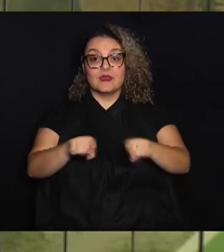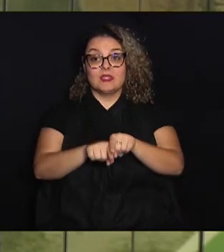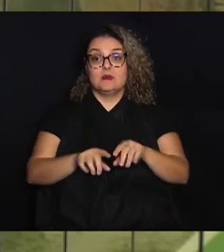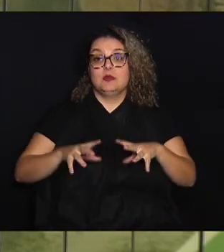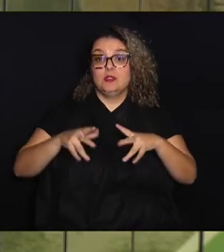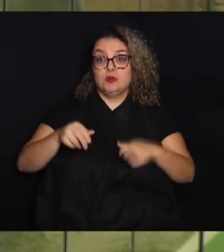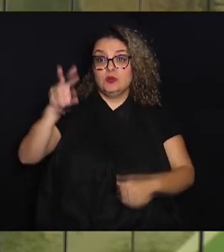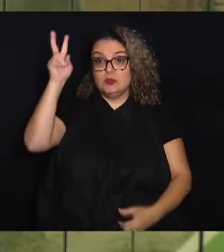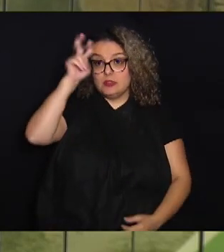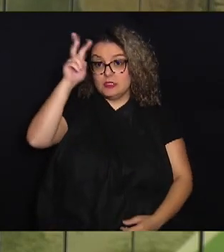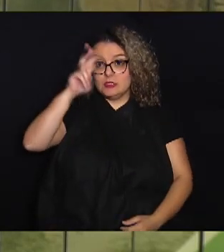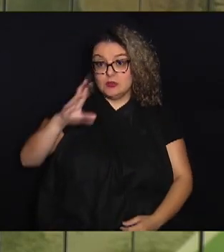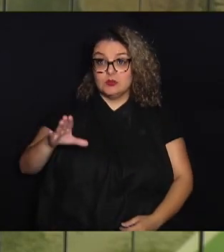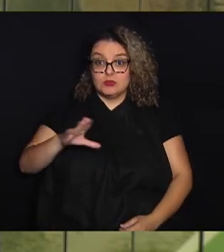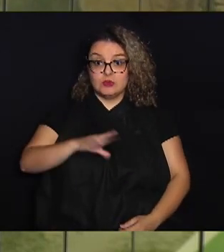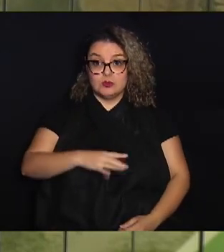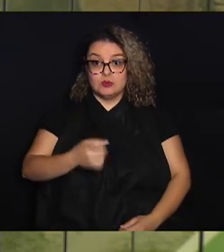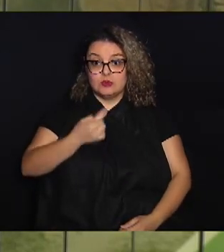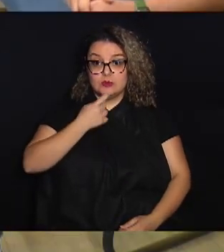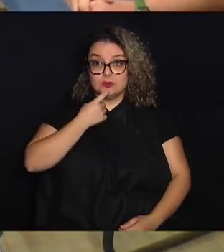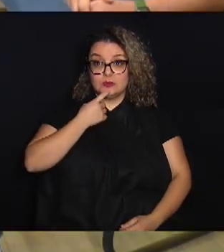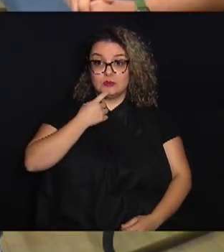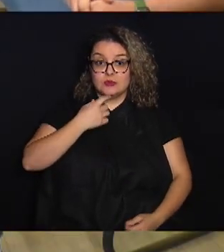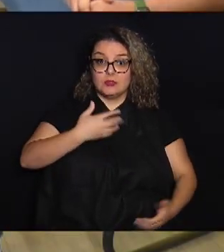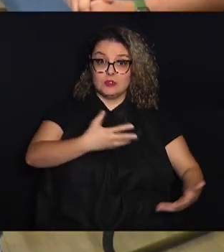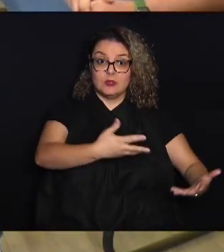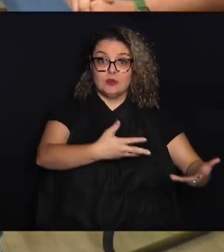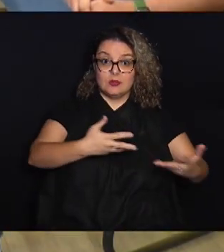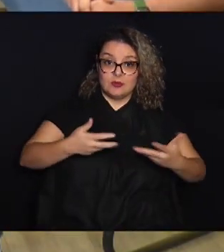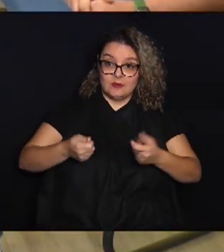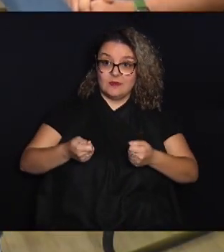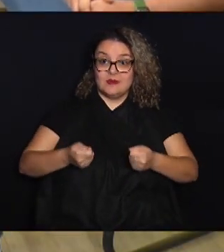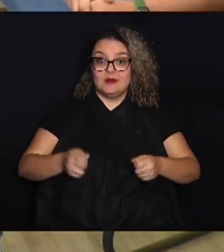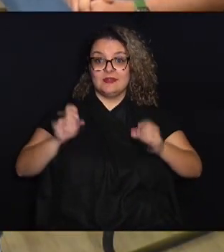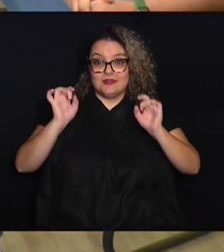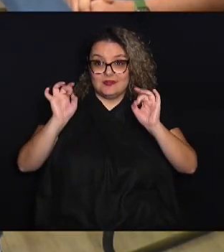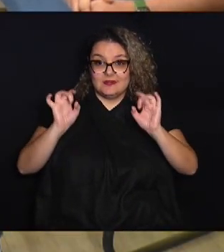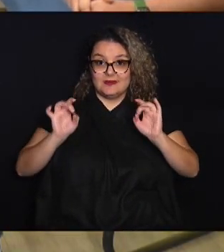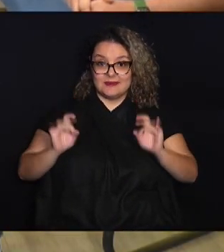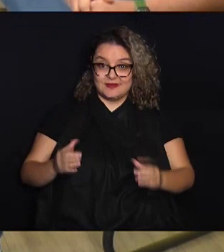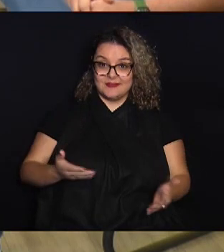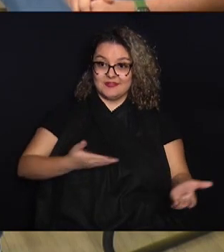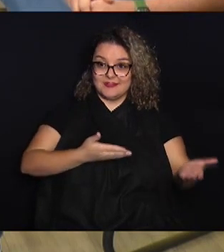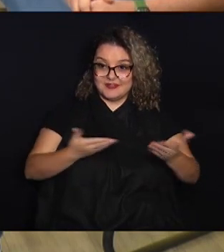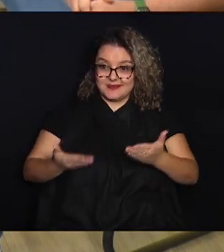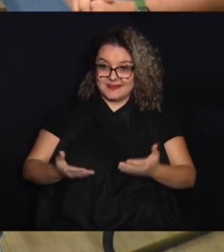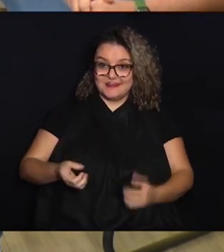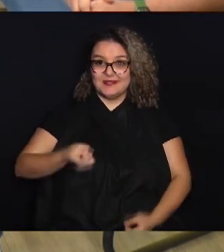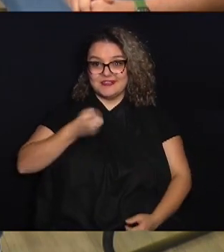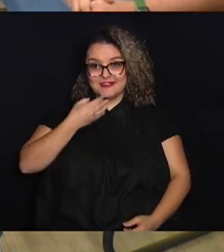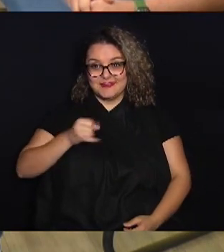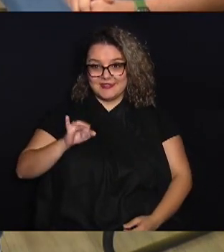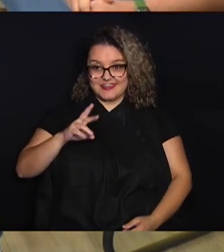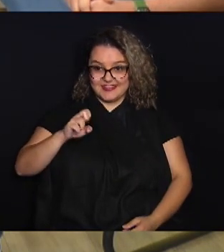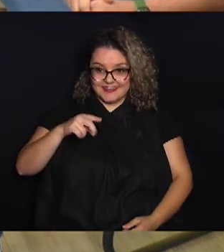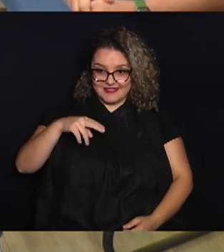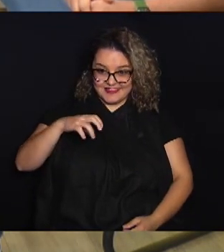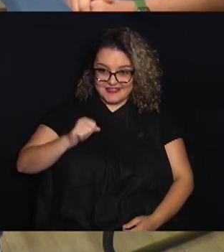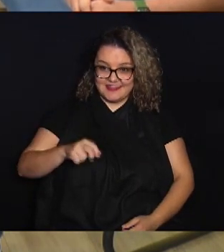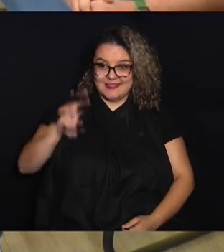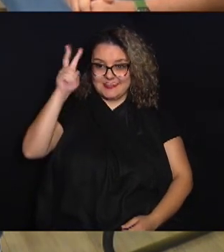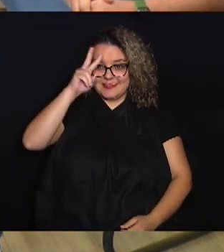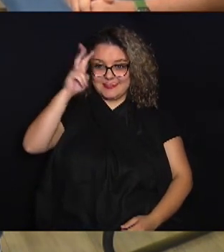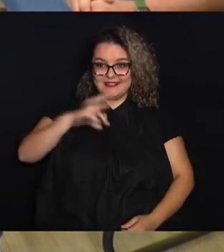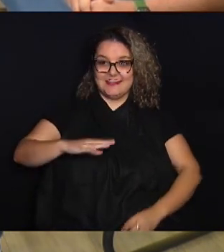da cidade. Estamos com convidados especiais que nós vamos apresentar aqui. Tudo bom, Irene, que é historiadora aqui da Câmara?